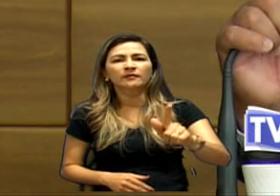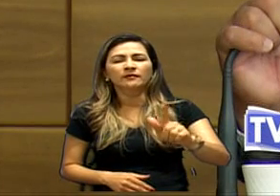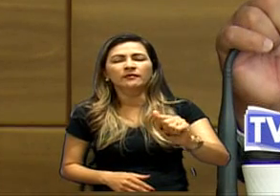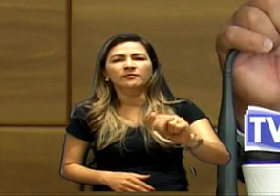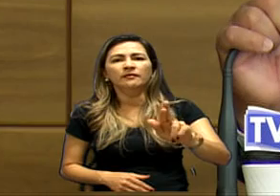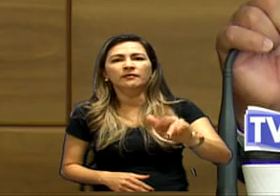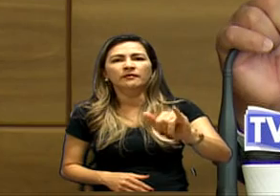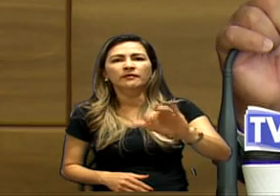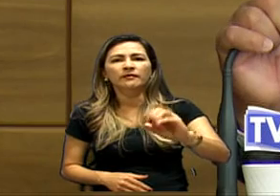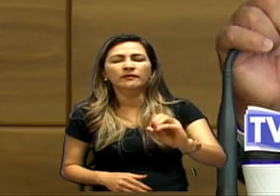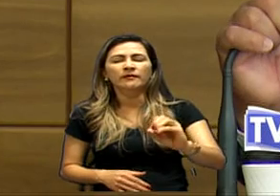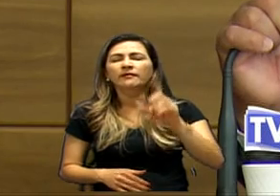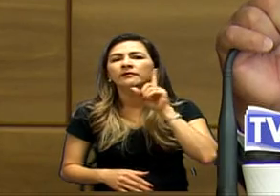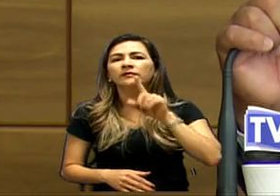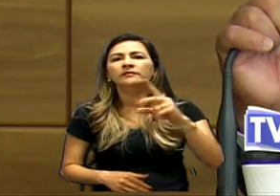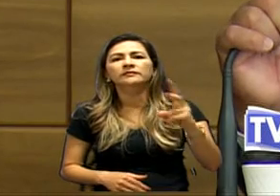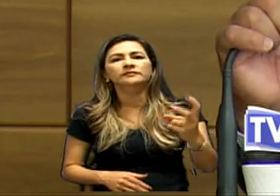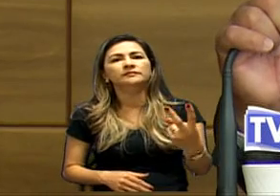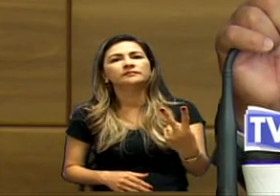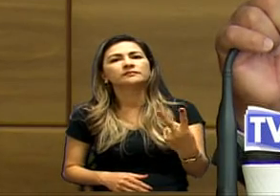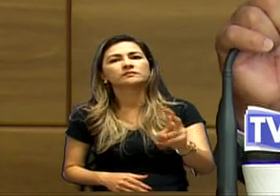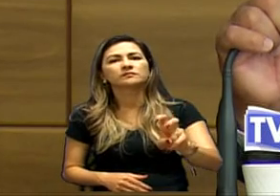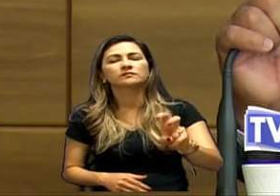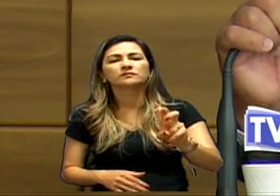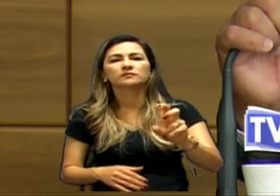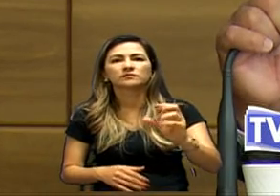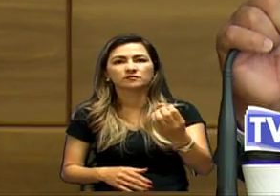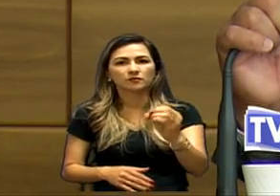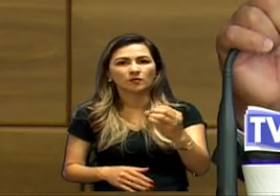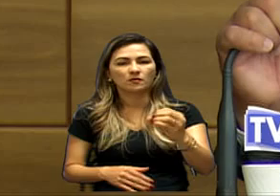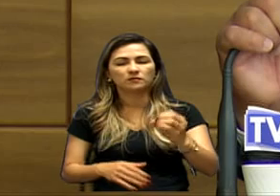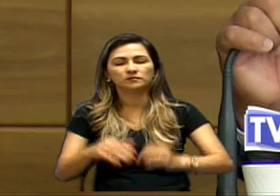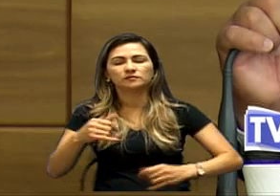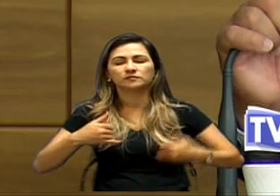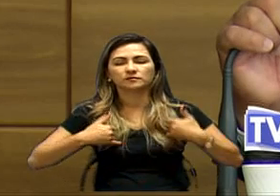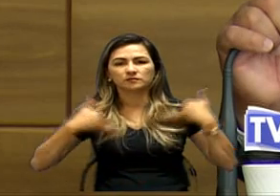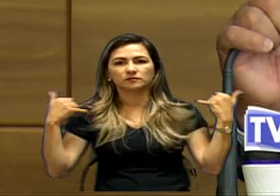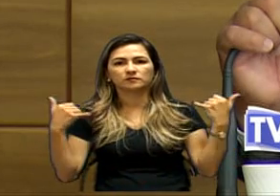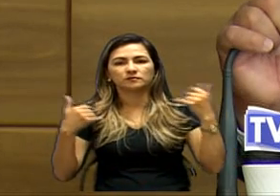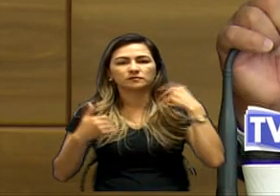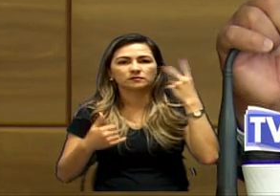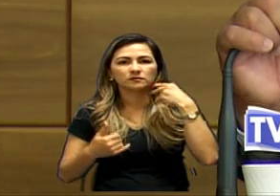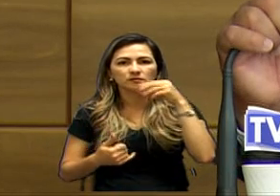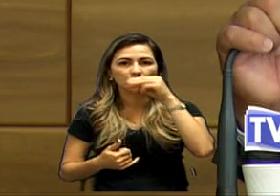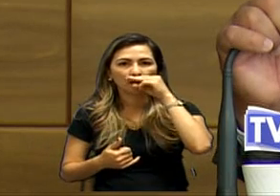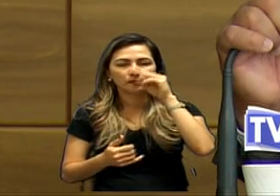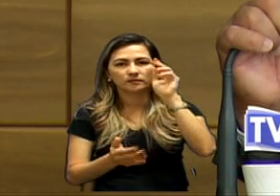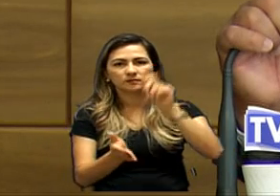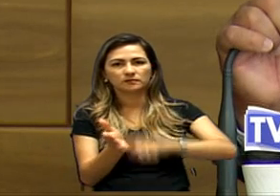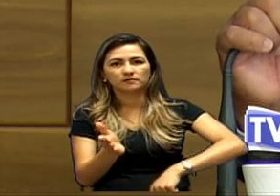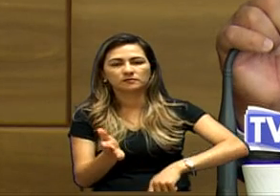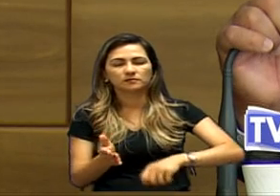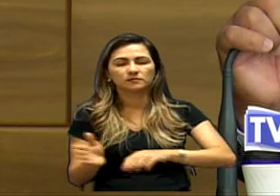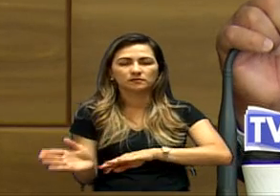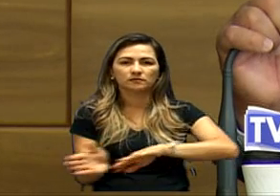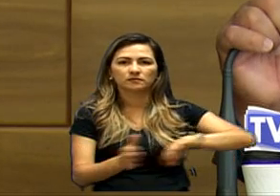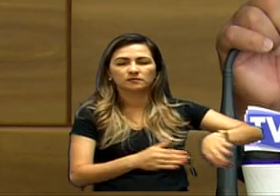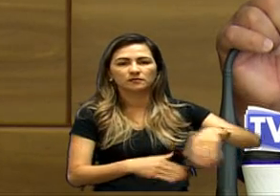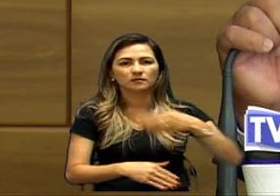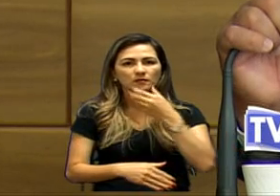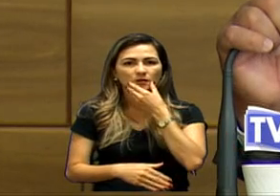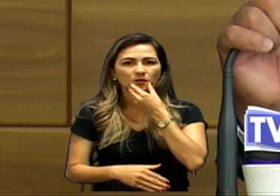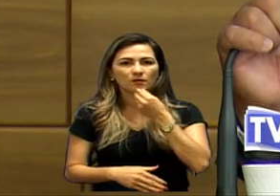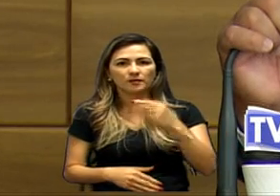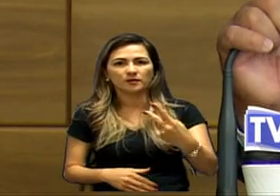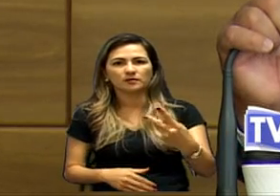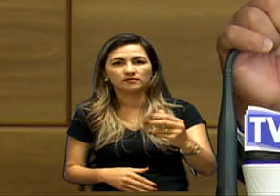em 25 de outubro. Votos do vereador Engenheiro Martinez. Votos e congratulações ao senhor Paulo César Gomes de Proença, pela